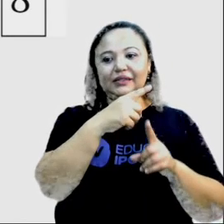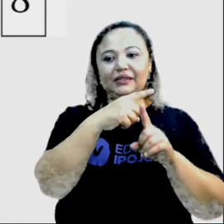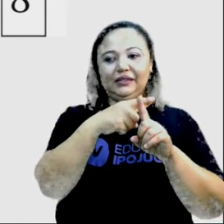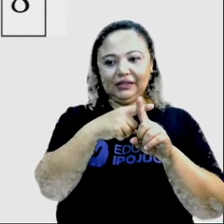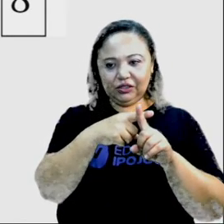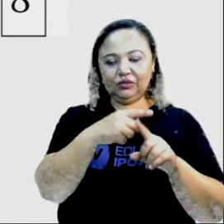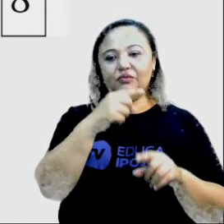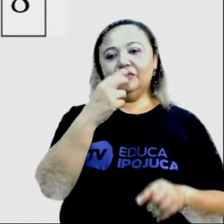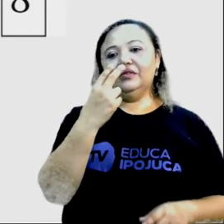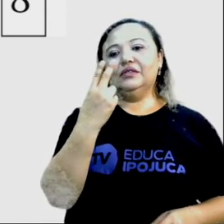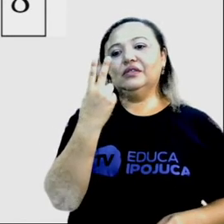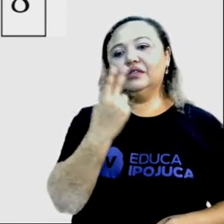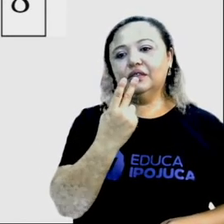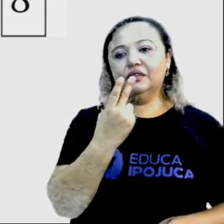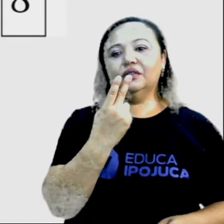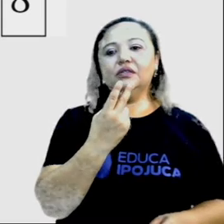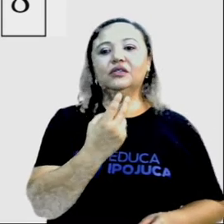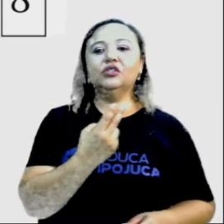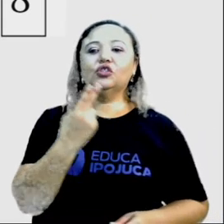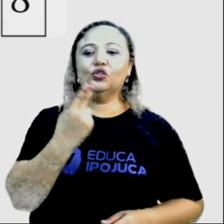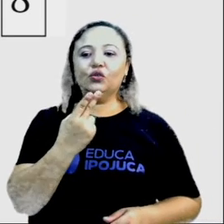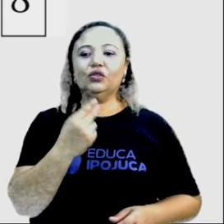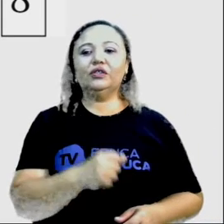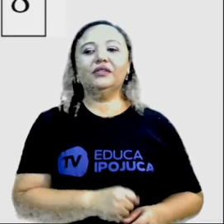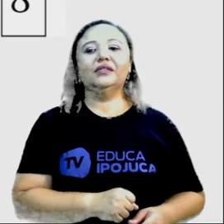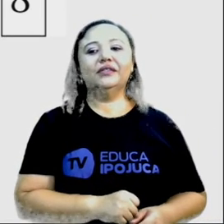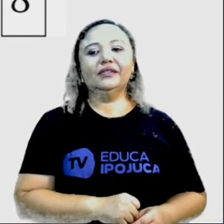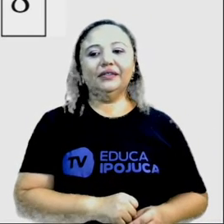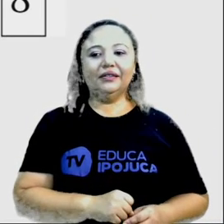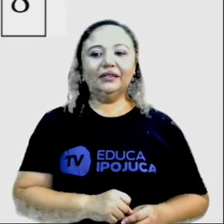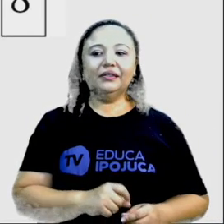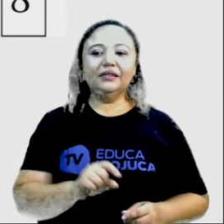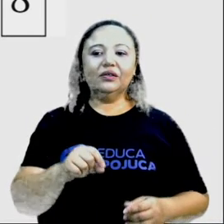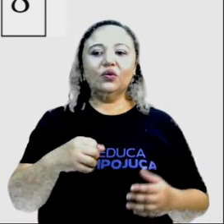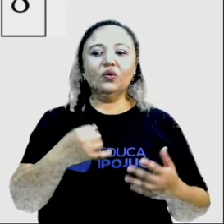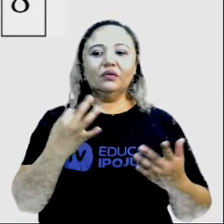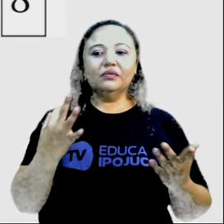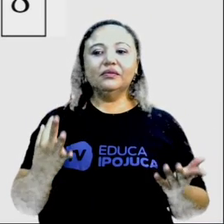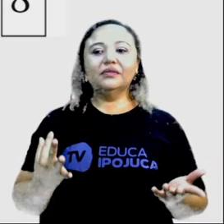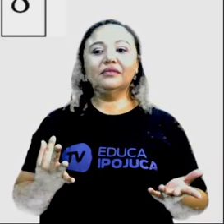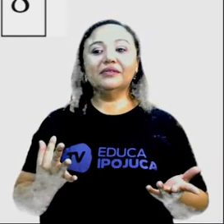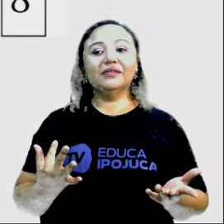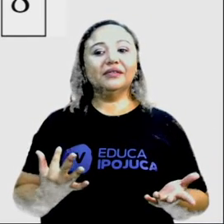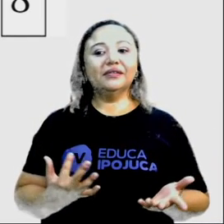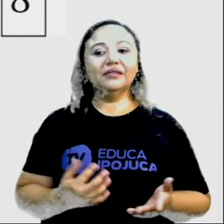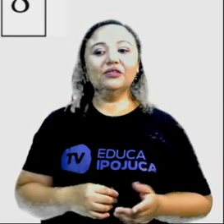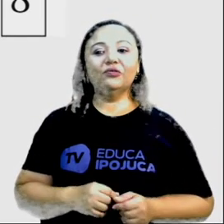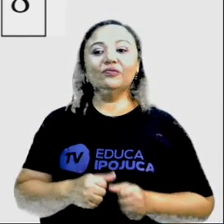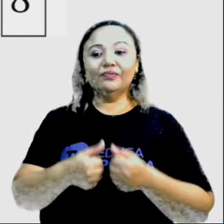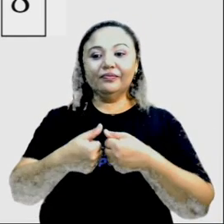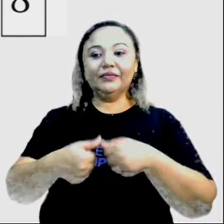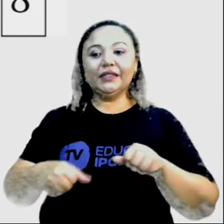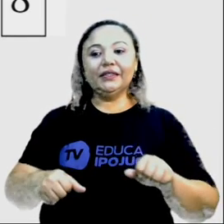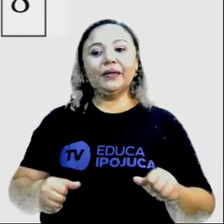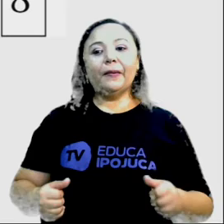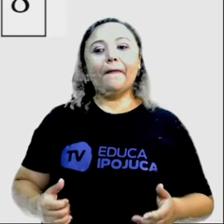Eu tenho 6 pirulitos, ganhei mais 2. Quanto será? Quantos pirulitos será que eu fiquei,